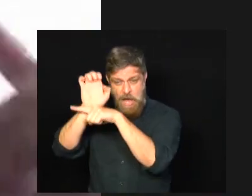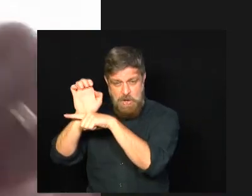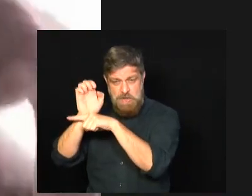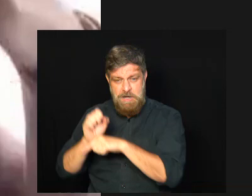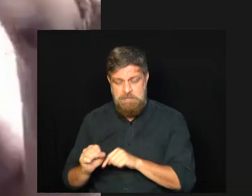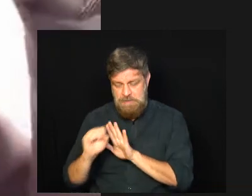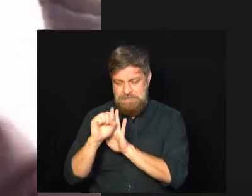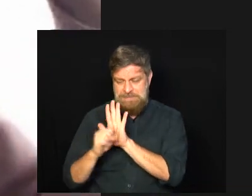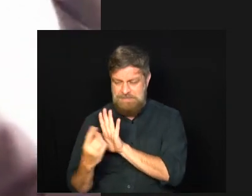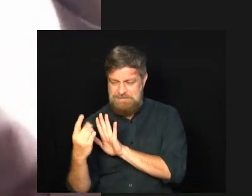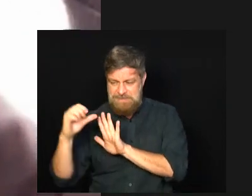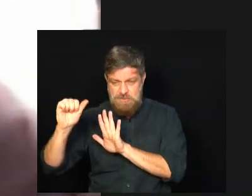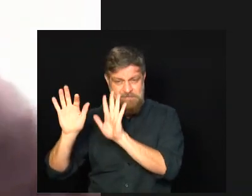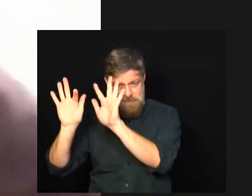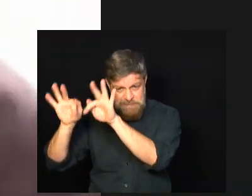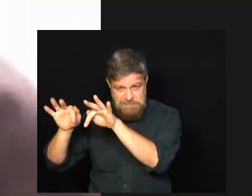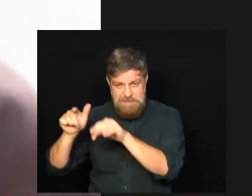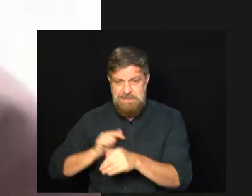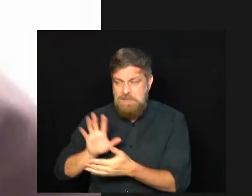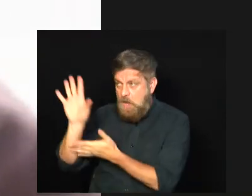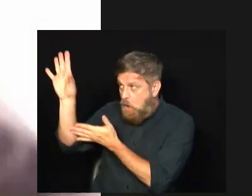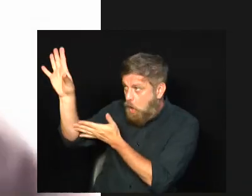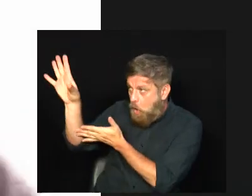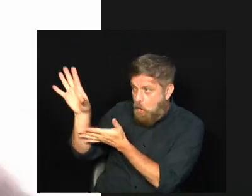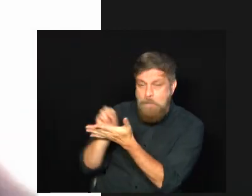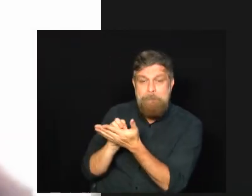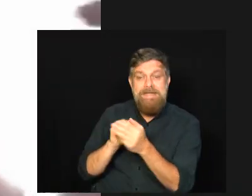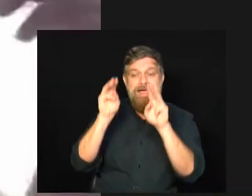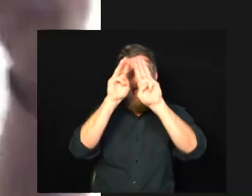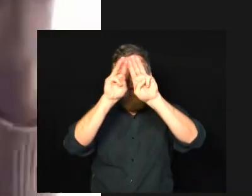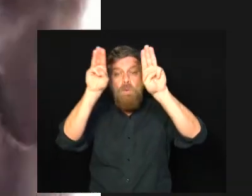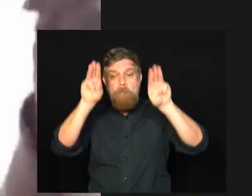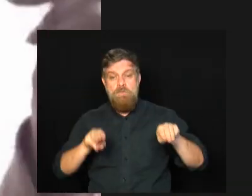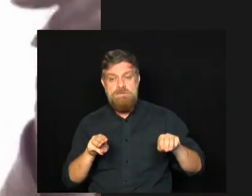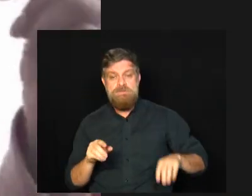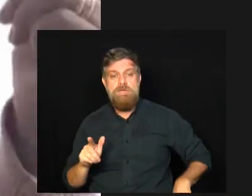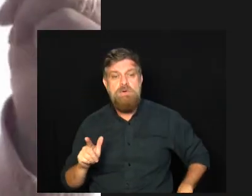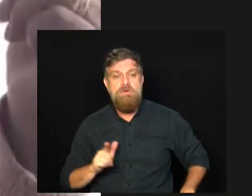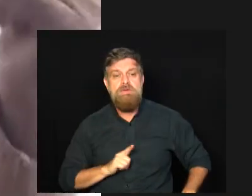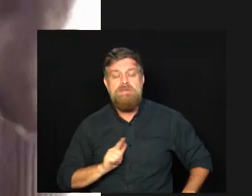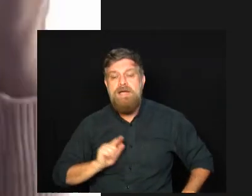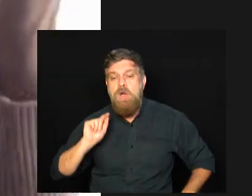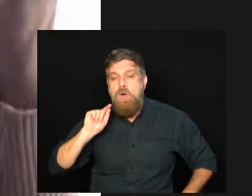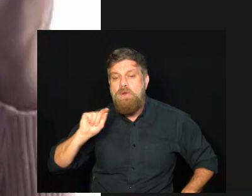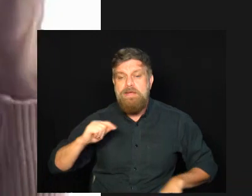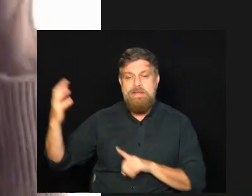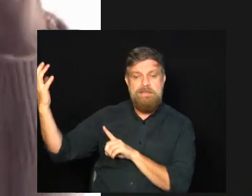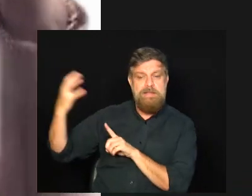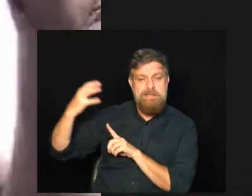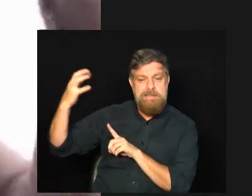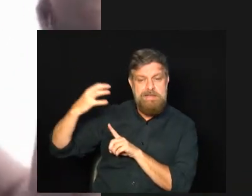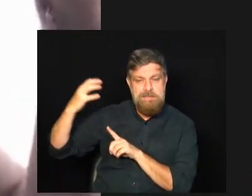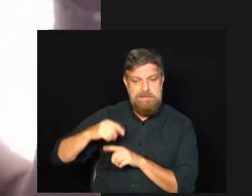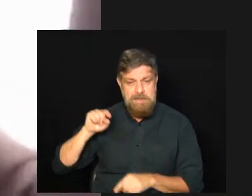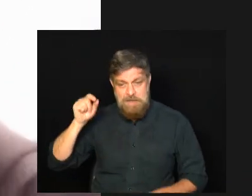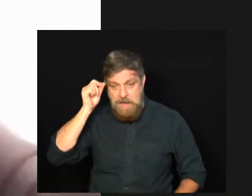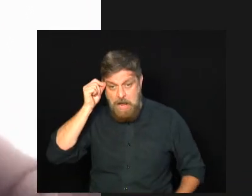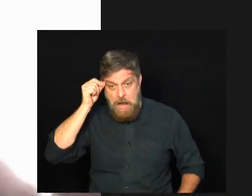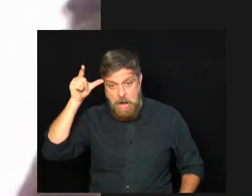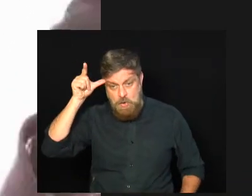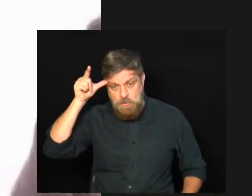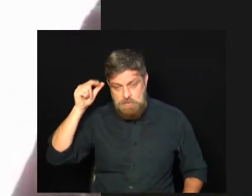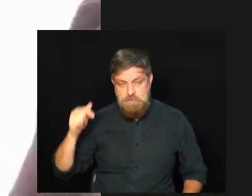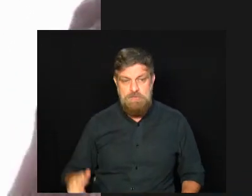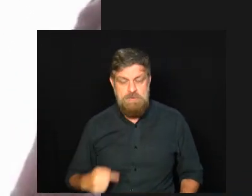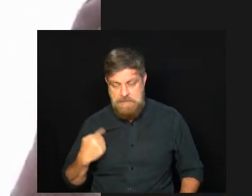XIX, por exemplo, o seu modelo de museu, o que ela está fazendo? Ela está dizendo que aquela cultura que está